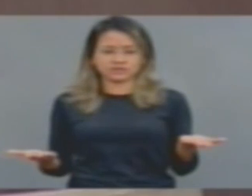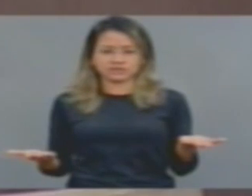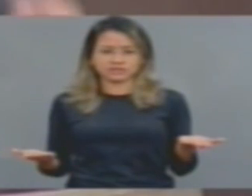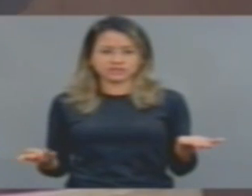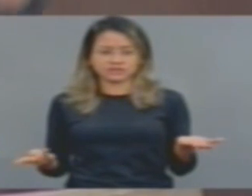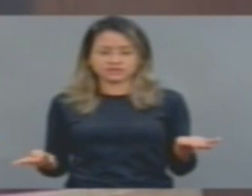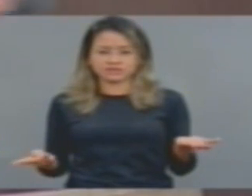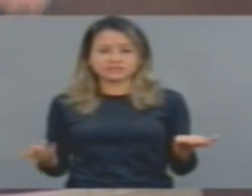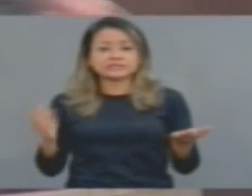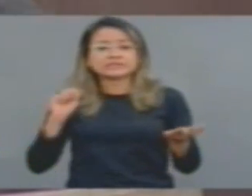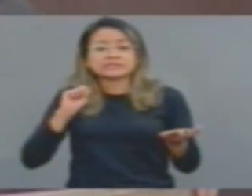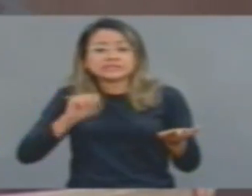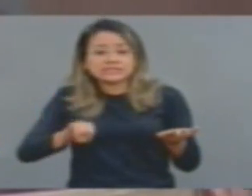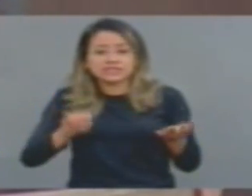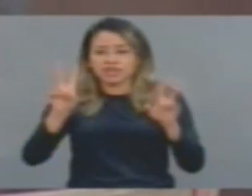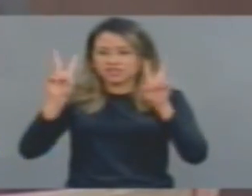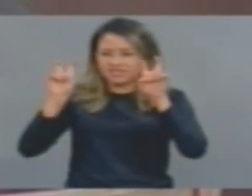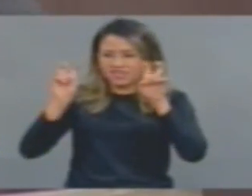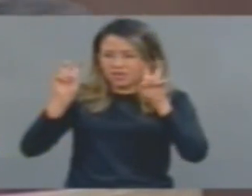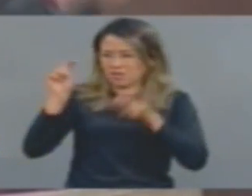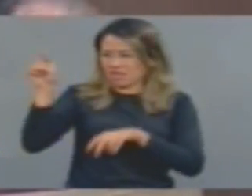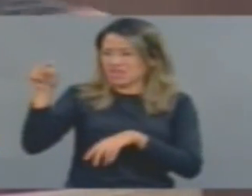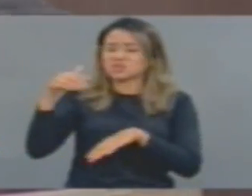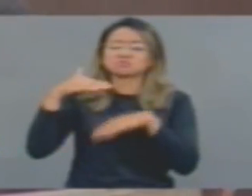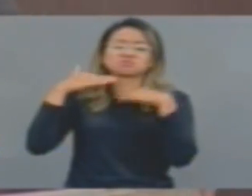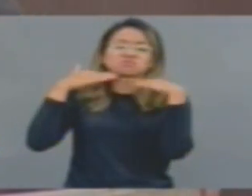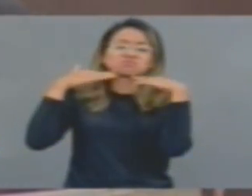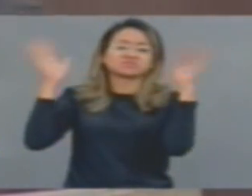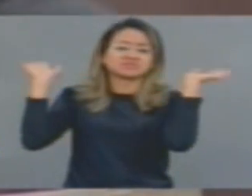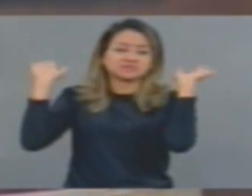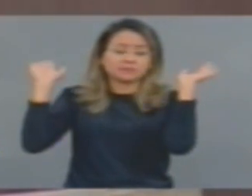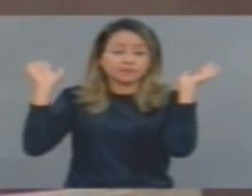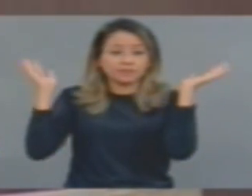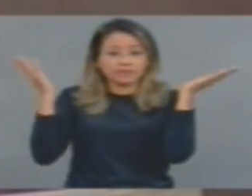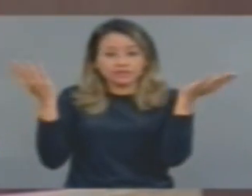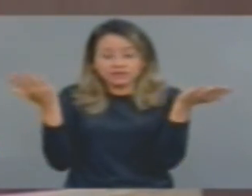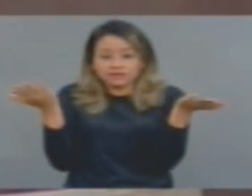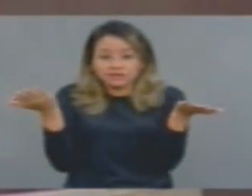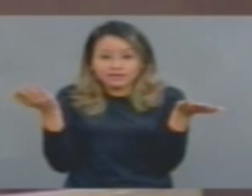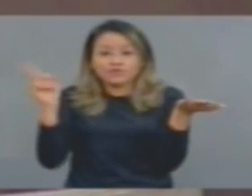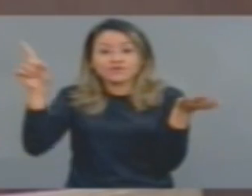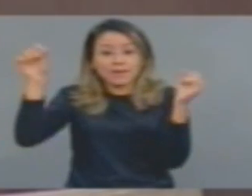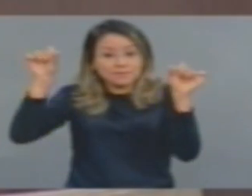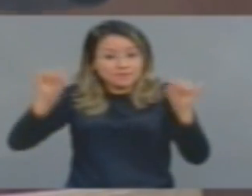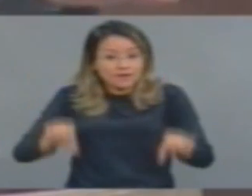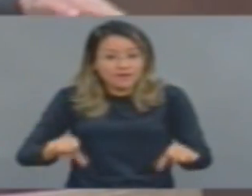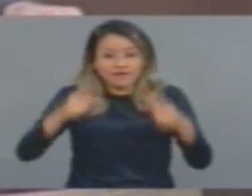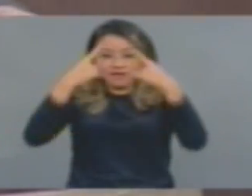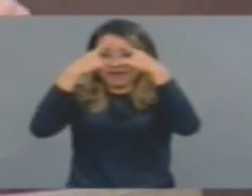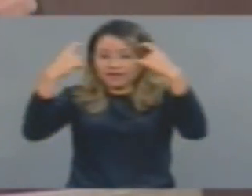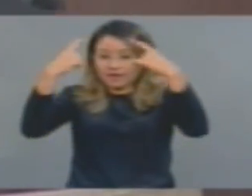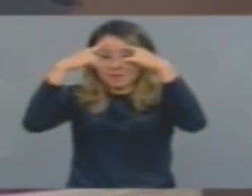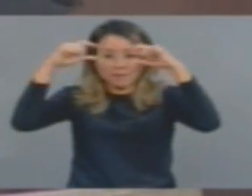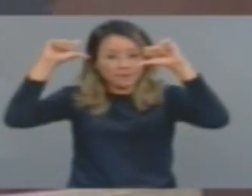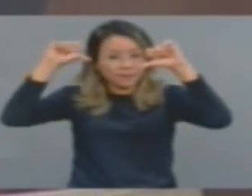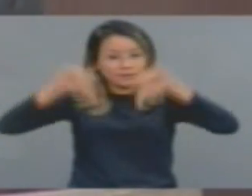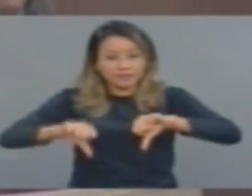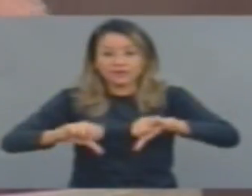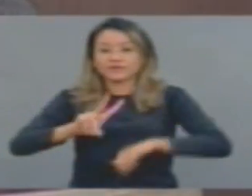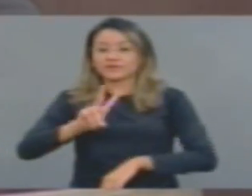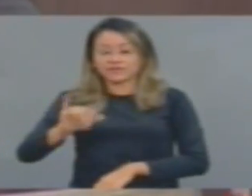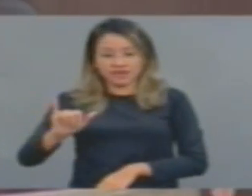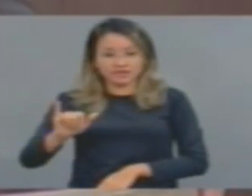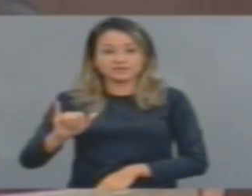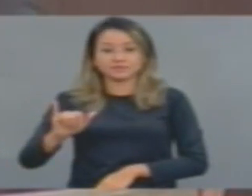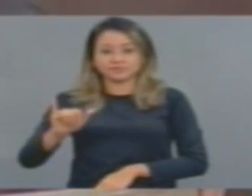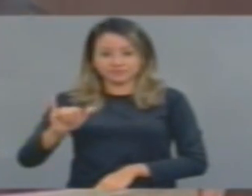lá. Se esse tema não for relevante para o governador, a escala hierárquica